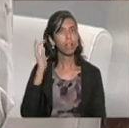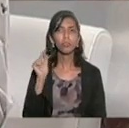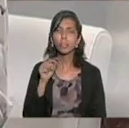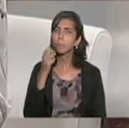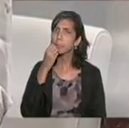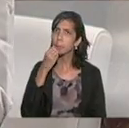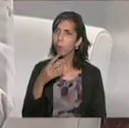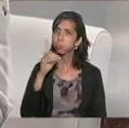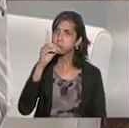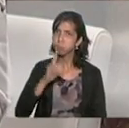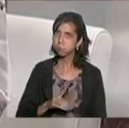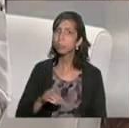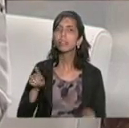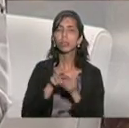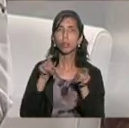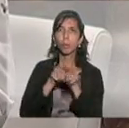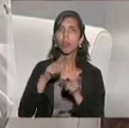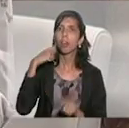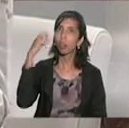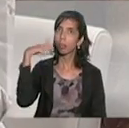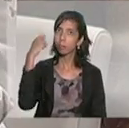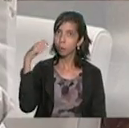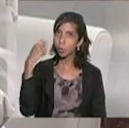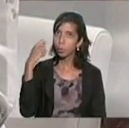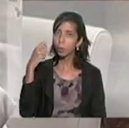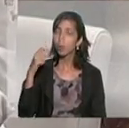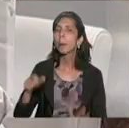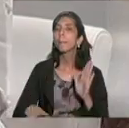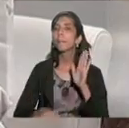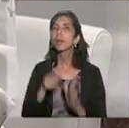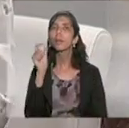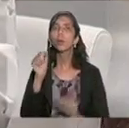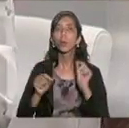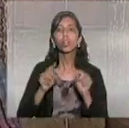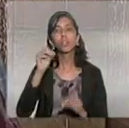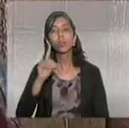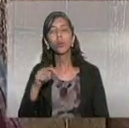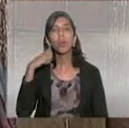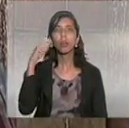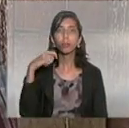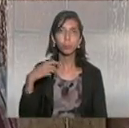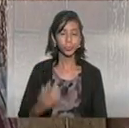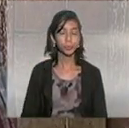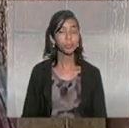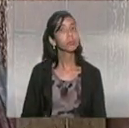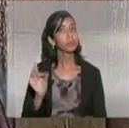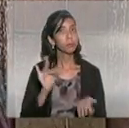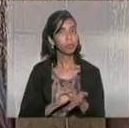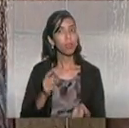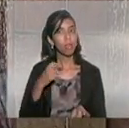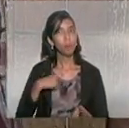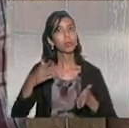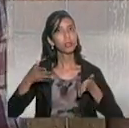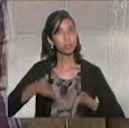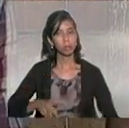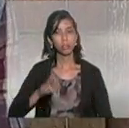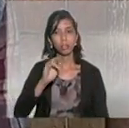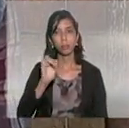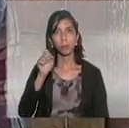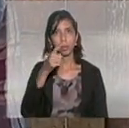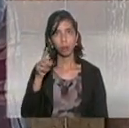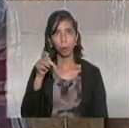é tão bom diretor quanto ator. Quem veio primeiro, o ator ou o diretor? Na verdade, assim, eu venho de Ribeirão Preto,